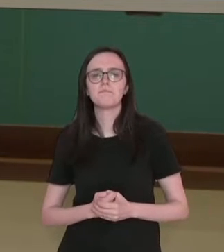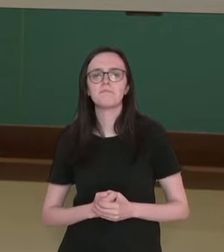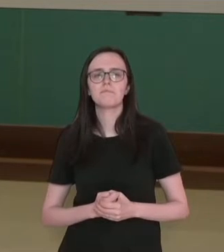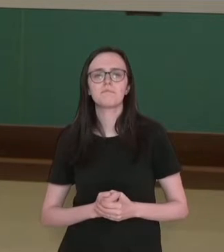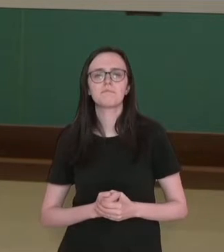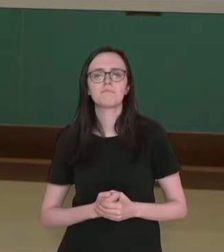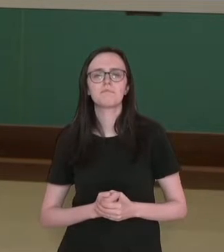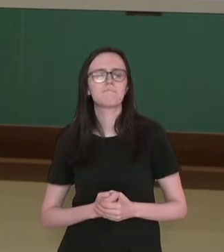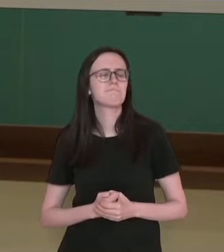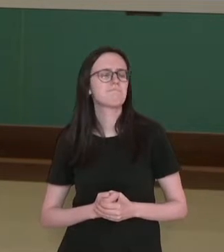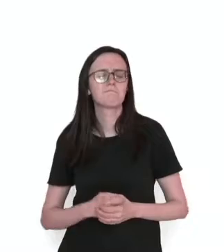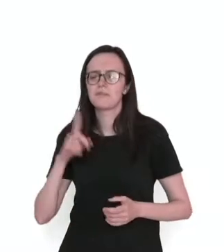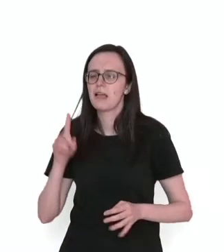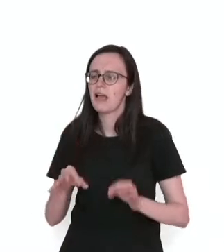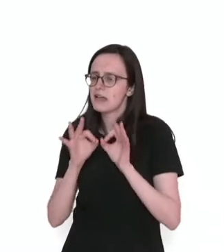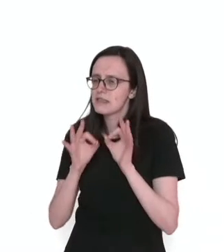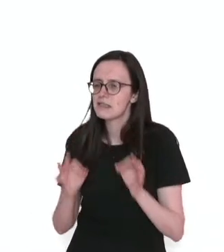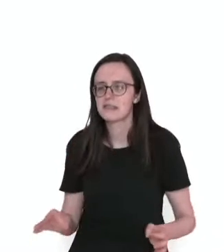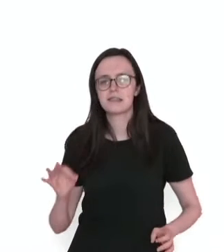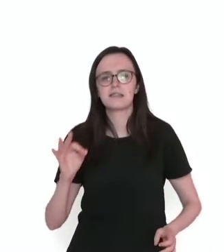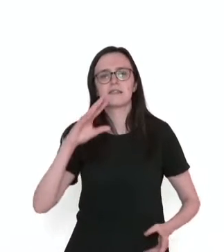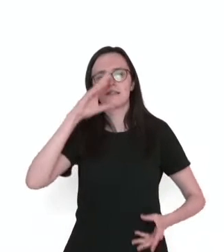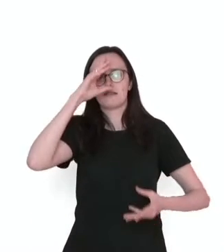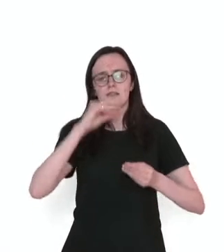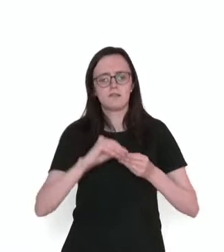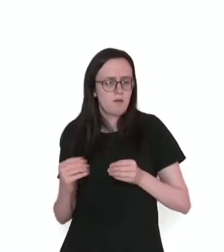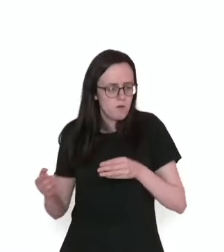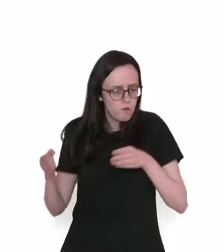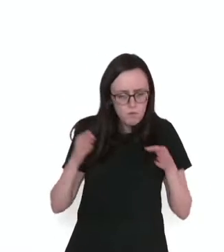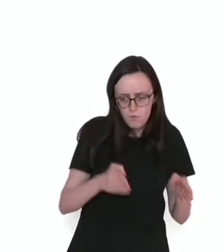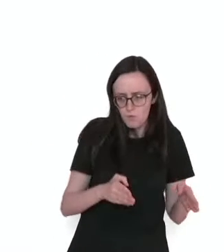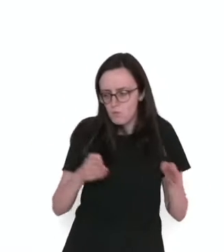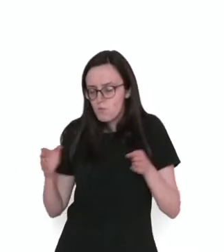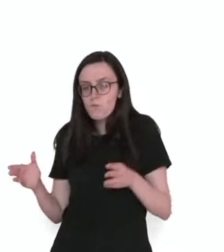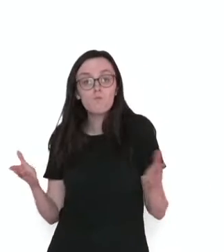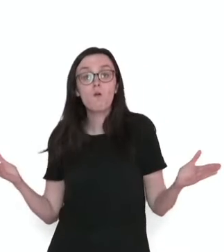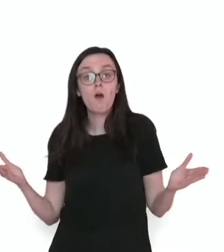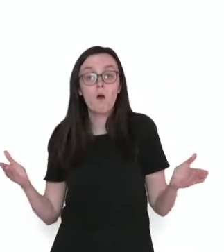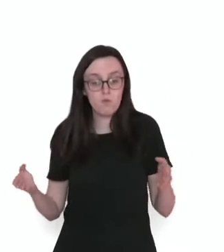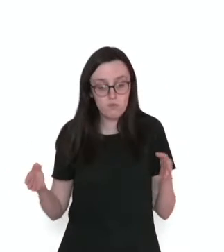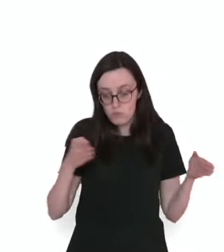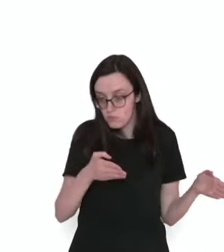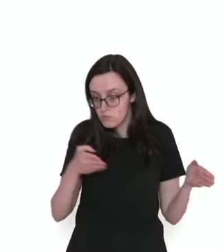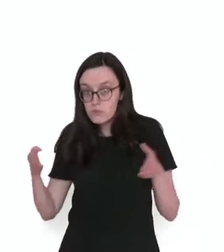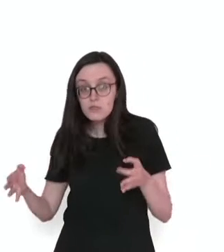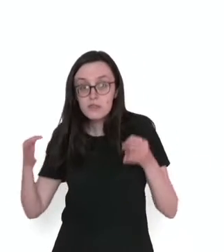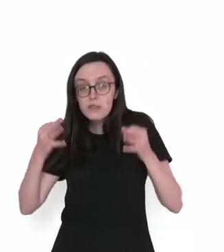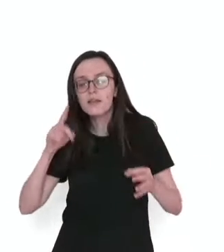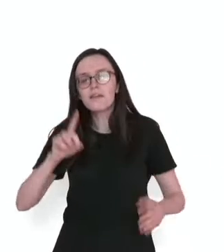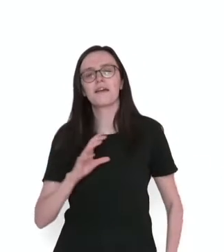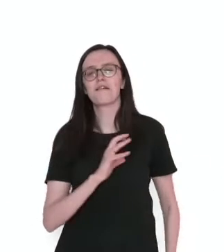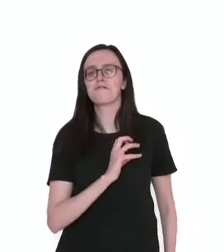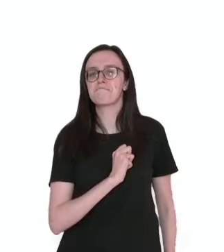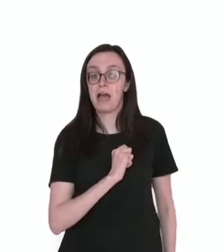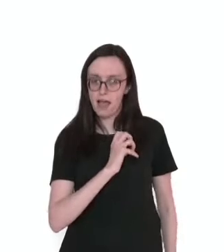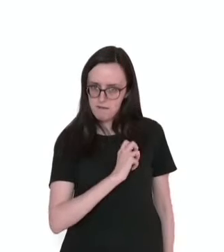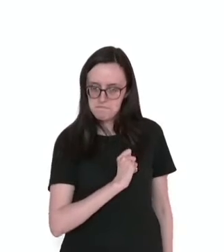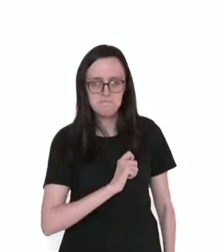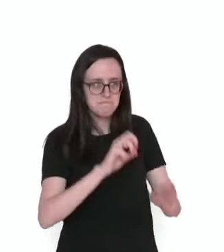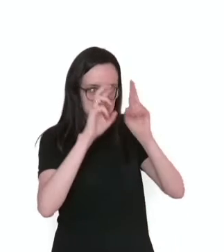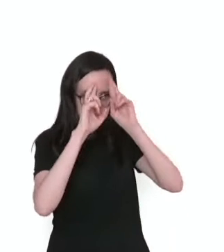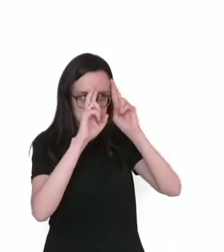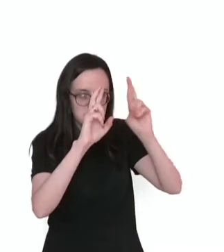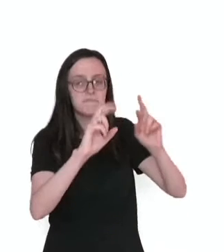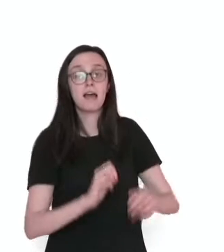E é tão simples entender de que lado a gente está, e o lado certo é amar. Amar para